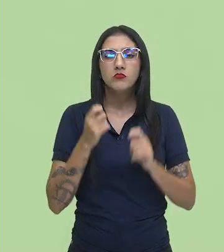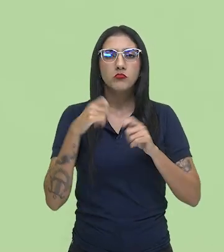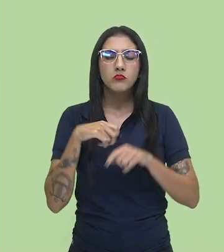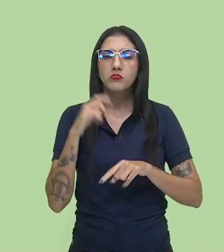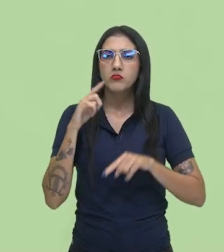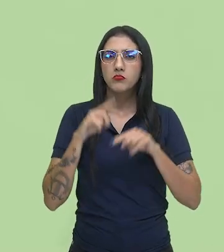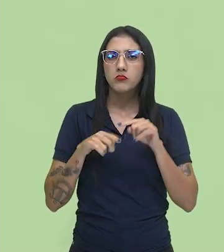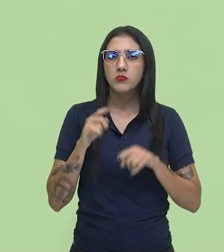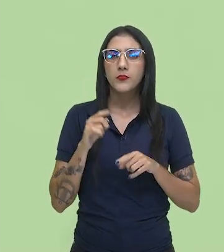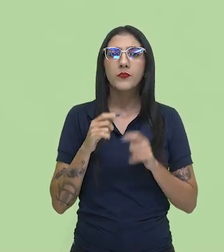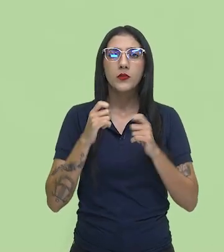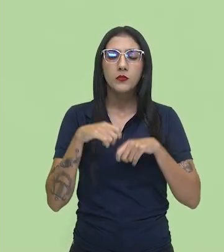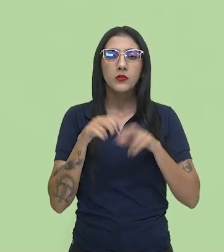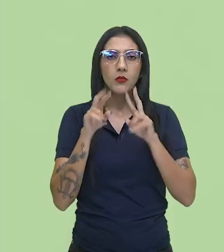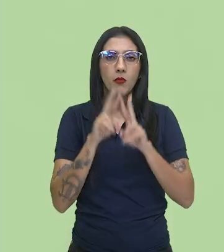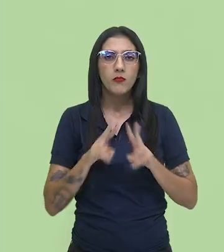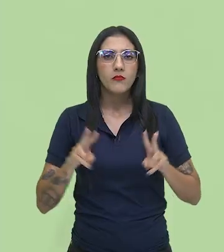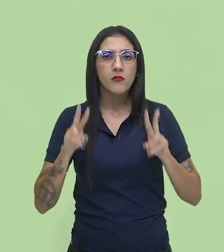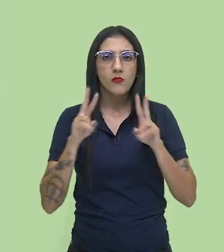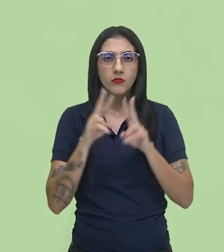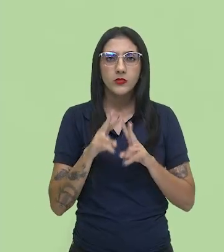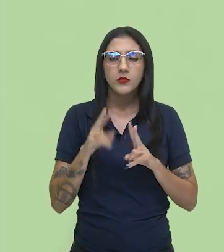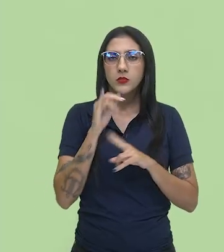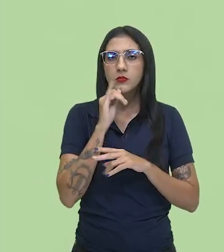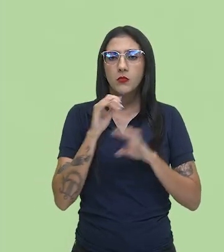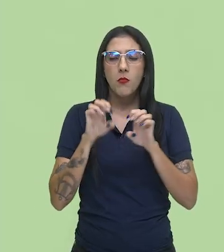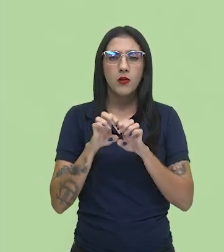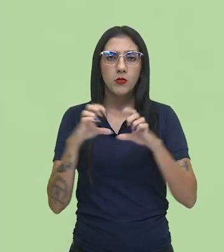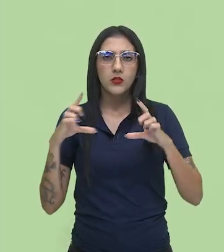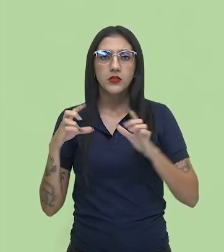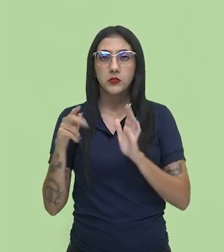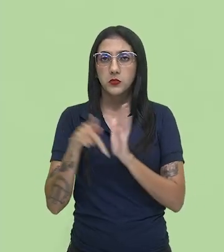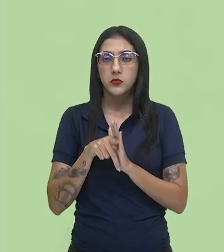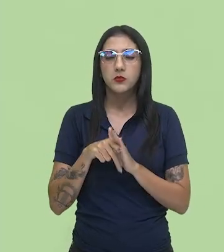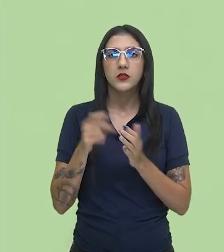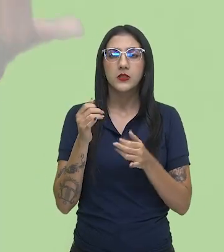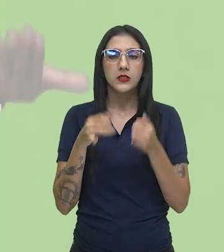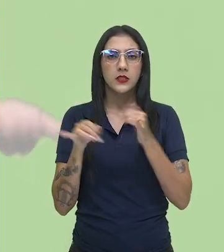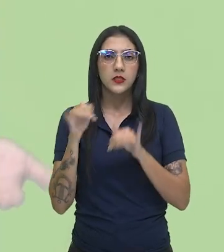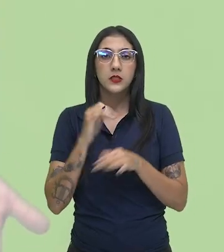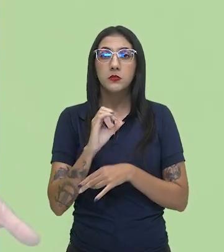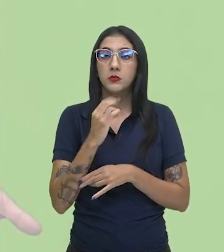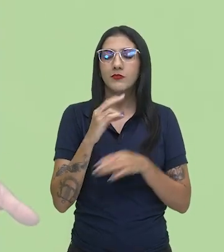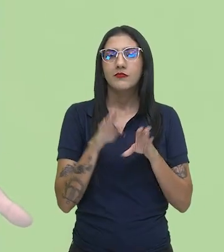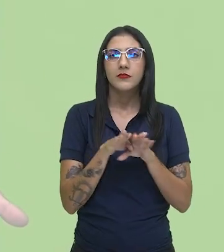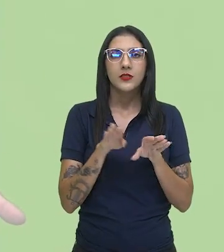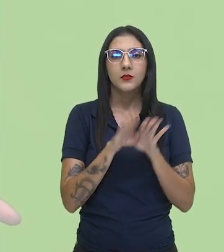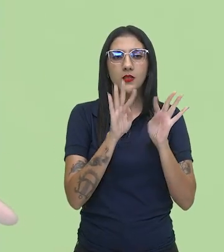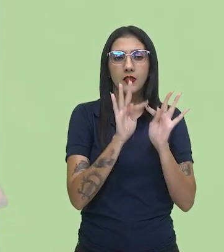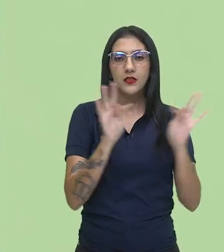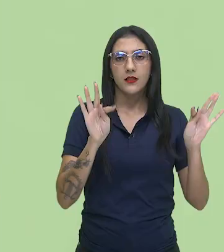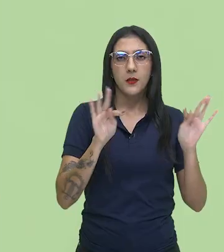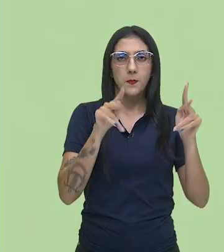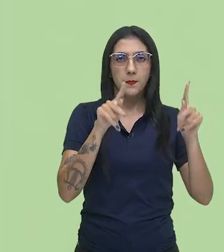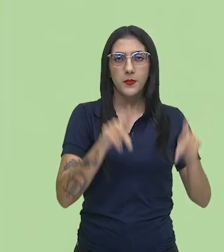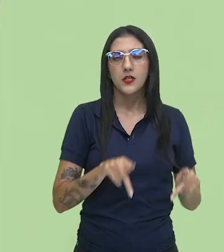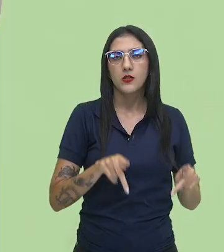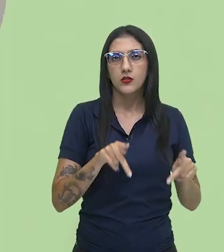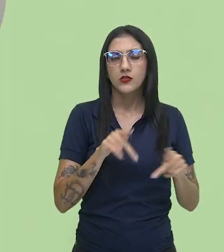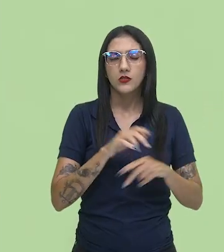ser visto através de uma equação química, a tabela periódica.